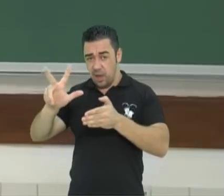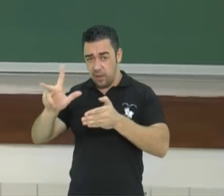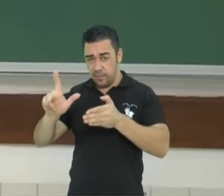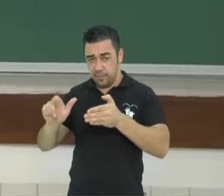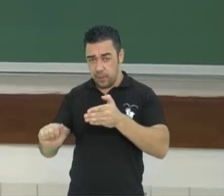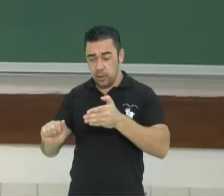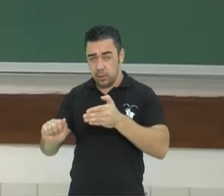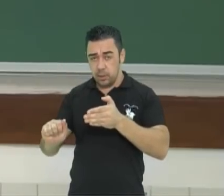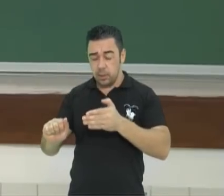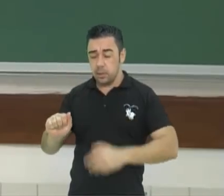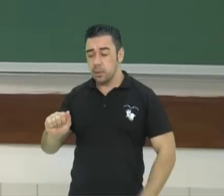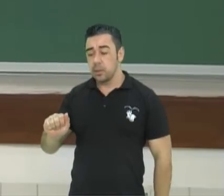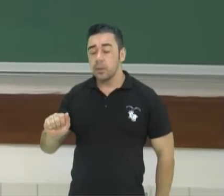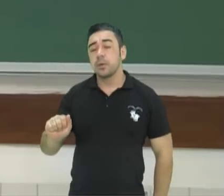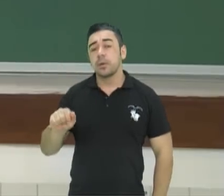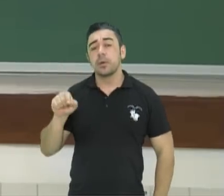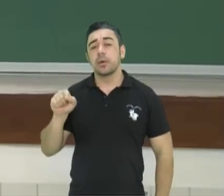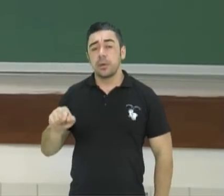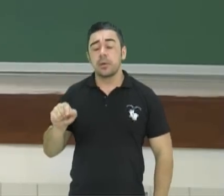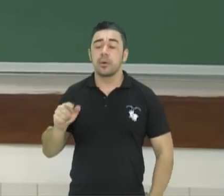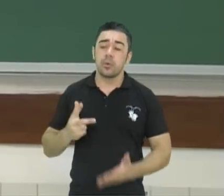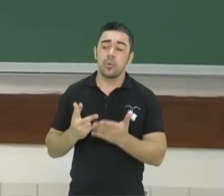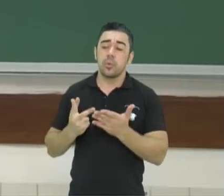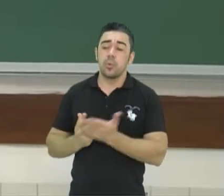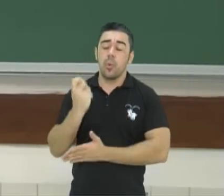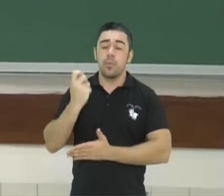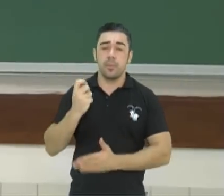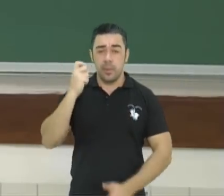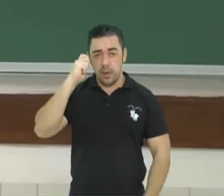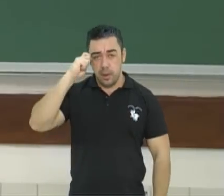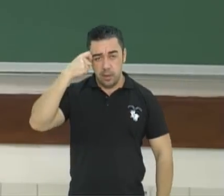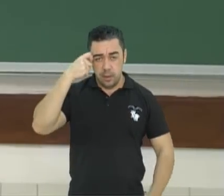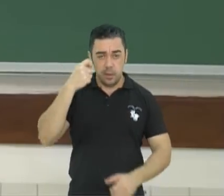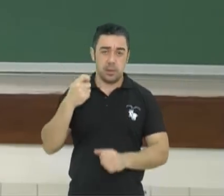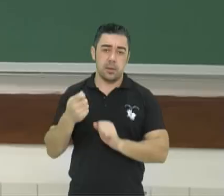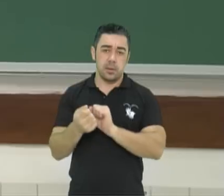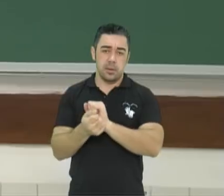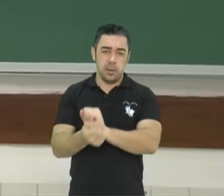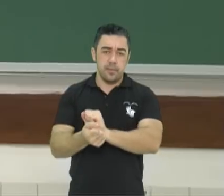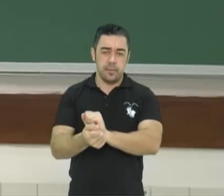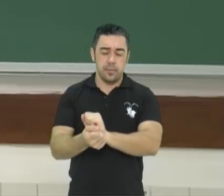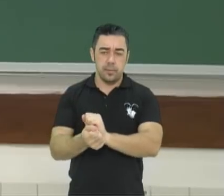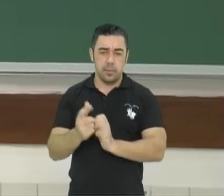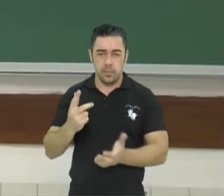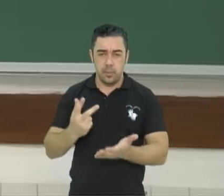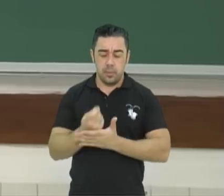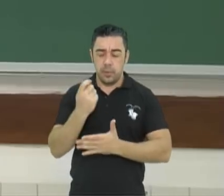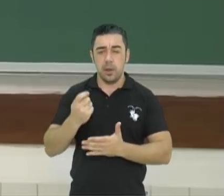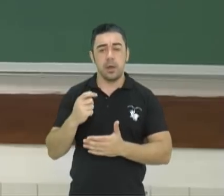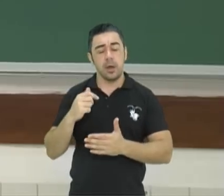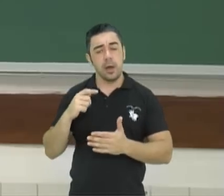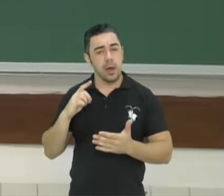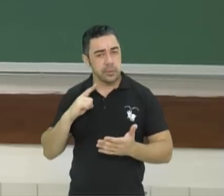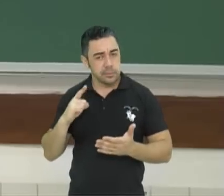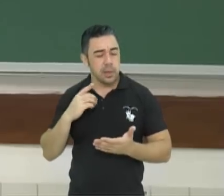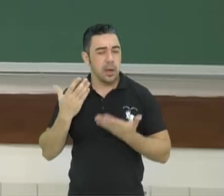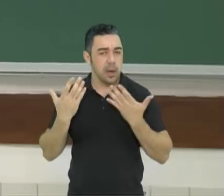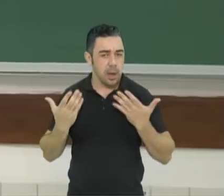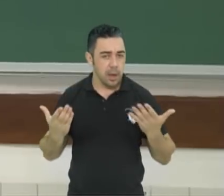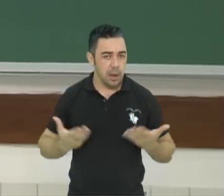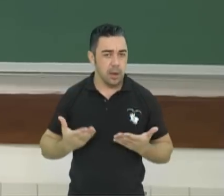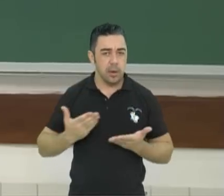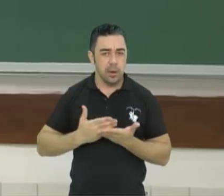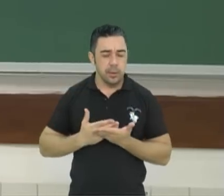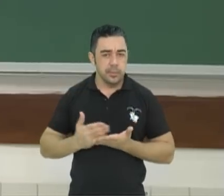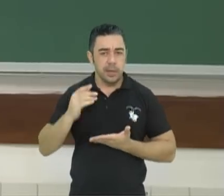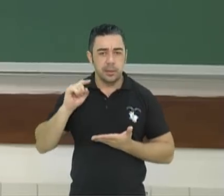africano e a escravidão ela se intensifica, né, ela se avoluma, ela se torna algo mais constante. E